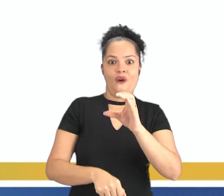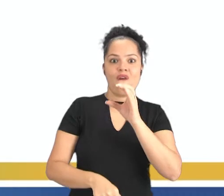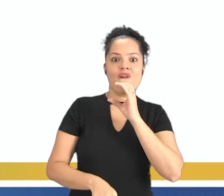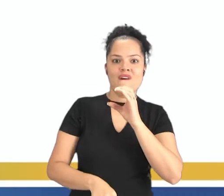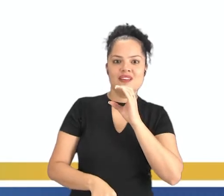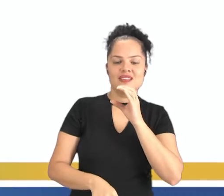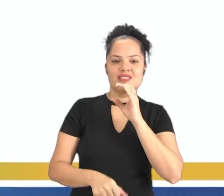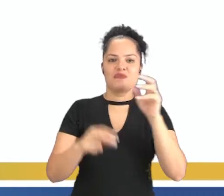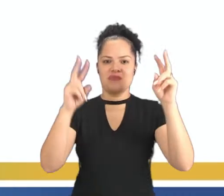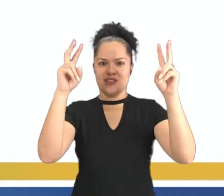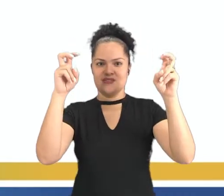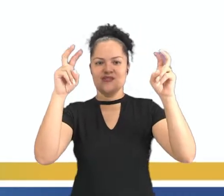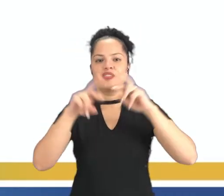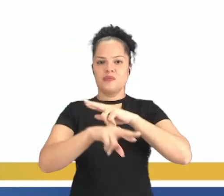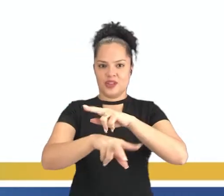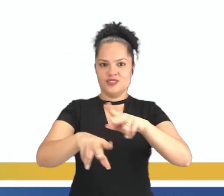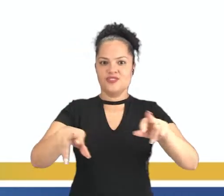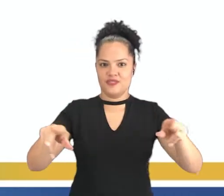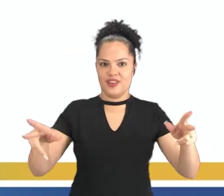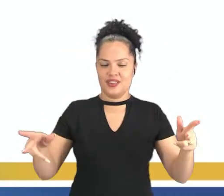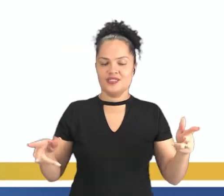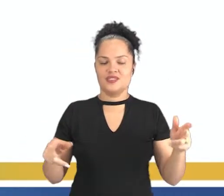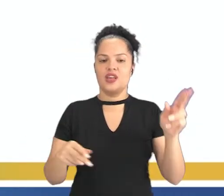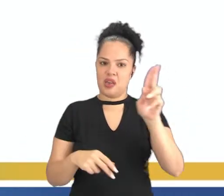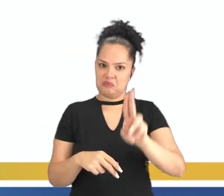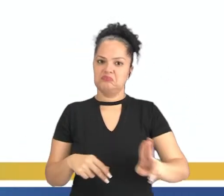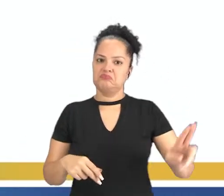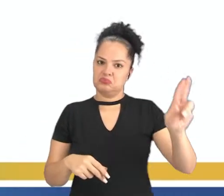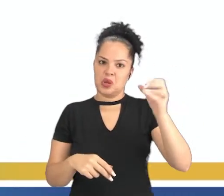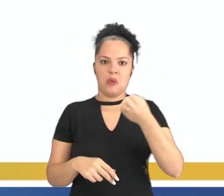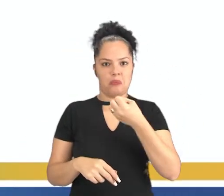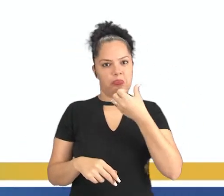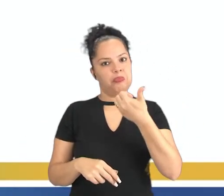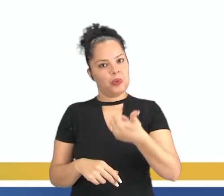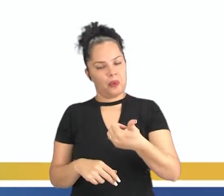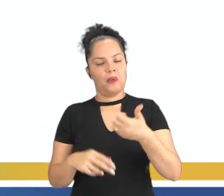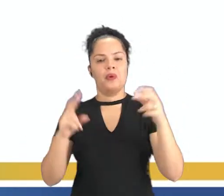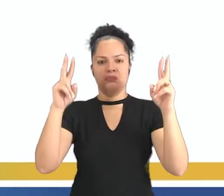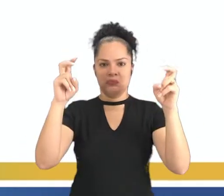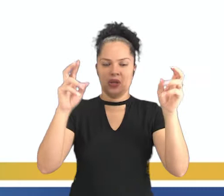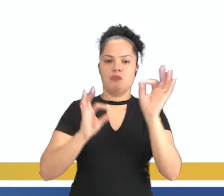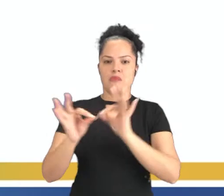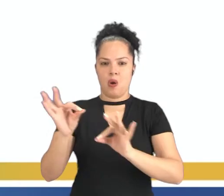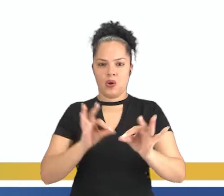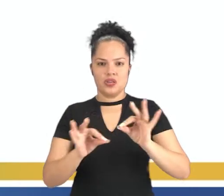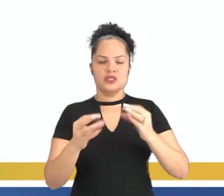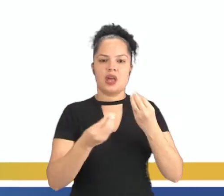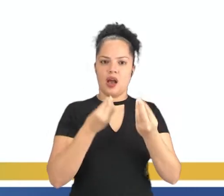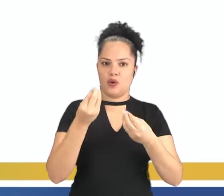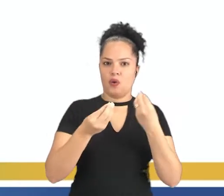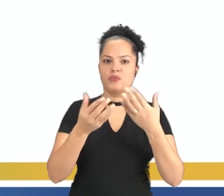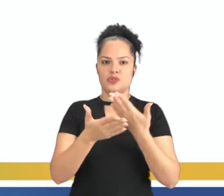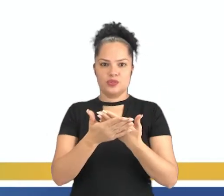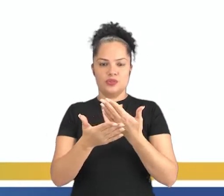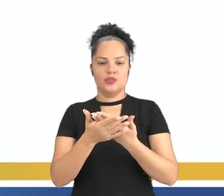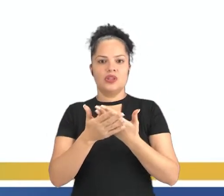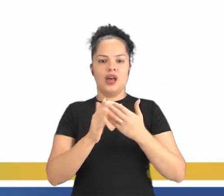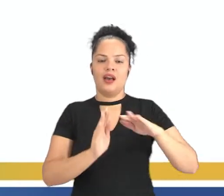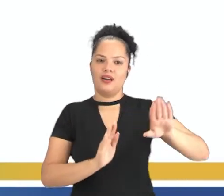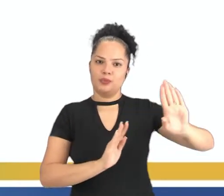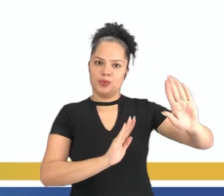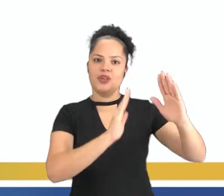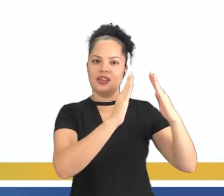assunto? Esse é um tema bastante útil para você, que precisa organizar seus estudos nesse momento em que nós estamos